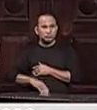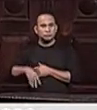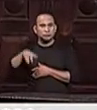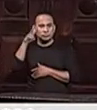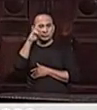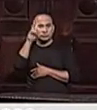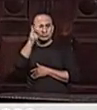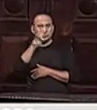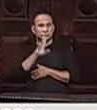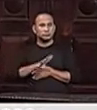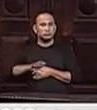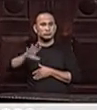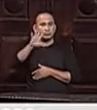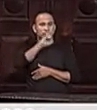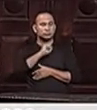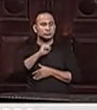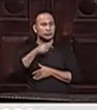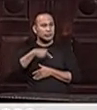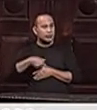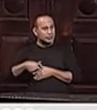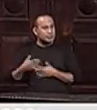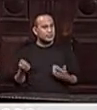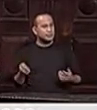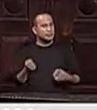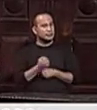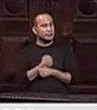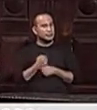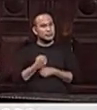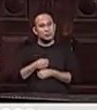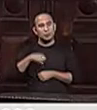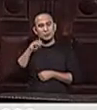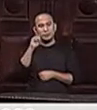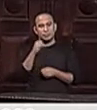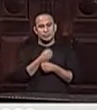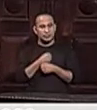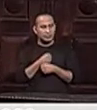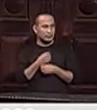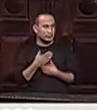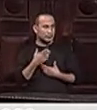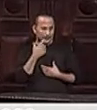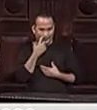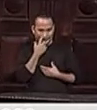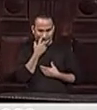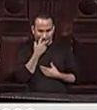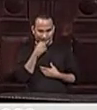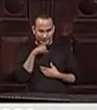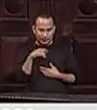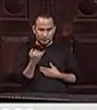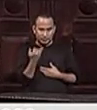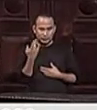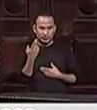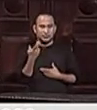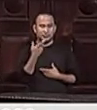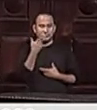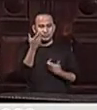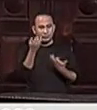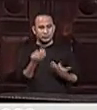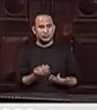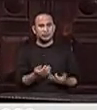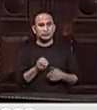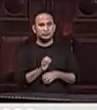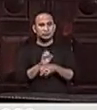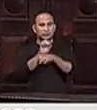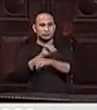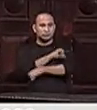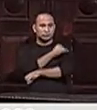Histórico Nacional. E esse ano comemoramos os 80 anos do IPHAN. É importante que a gente registre aqui no estado do Rio de